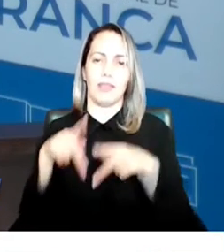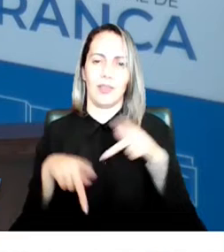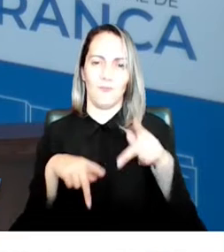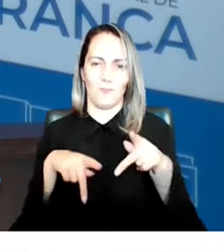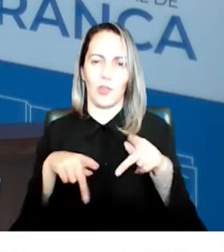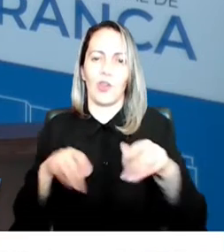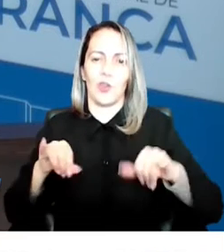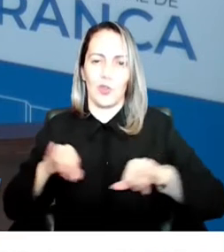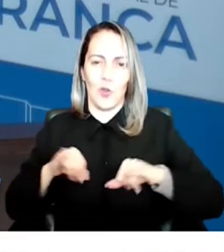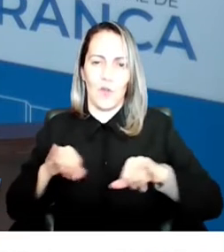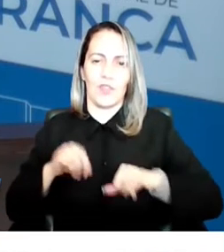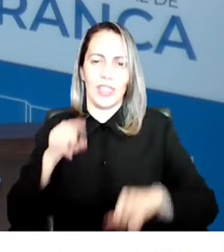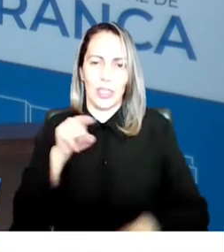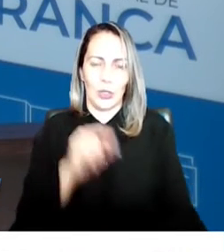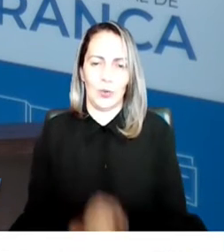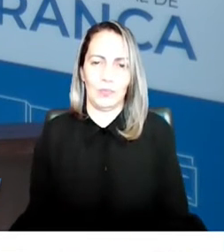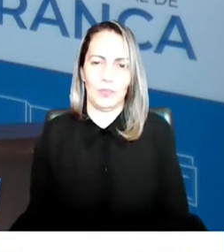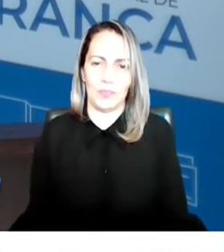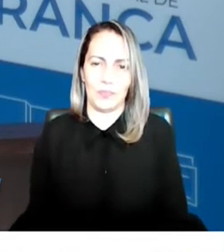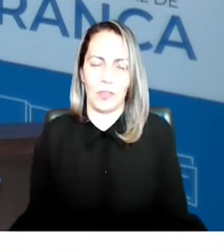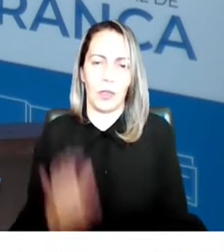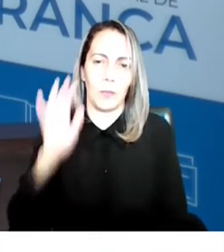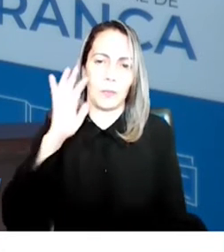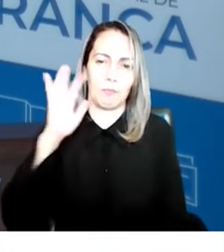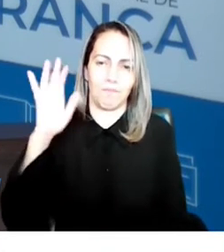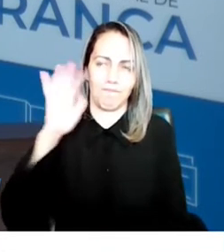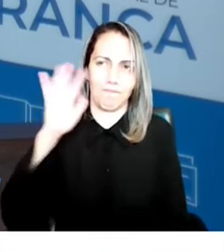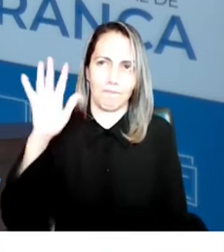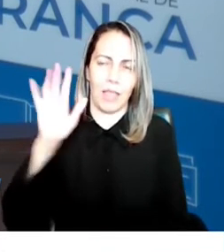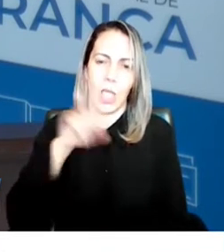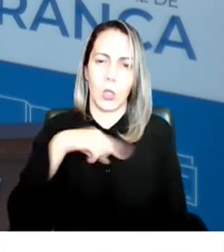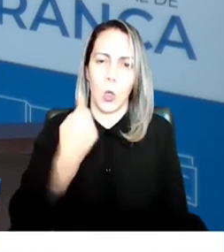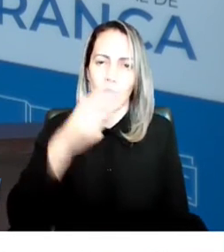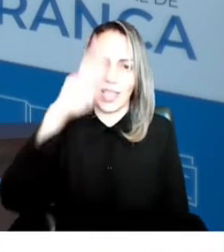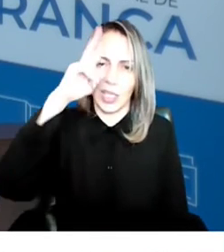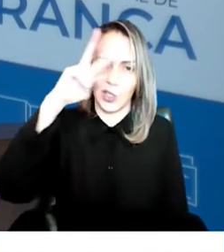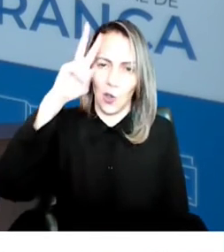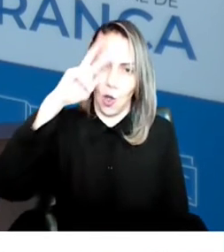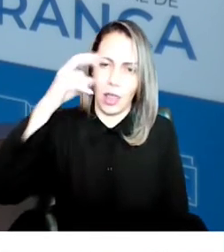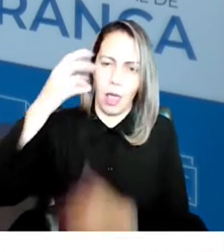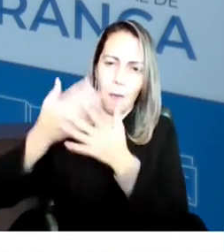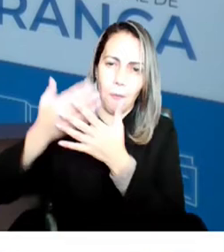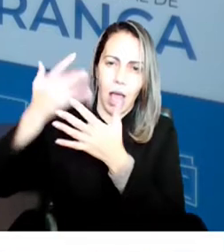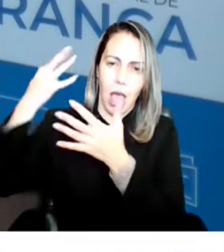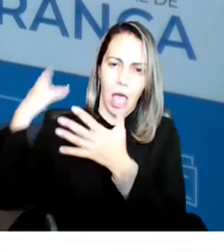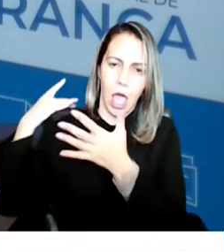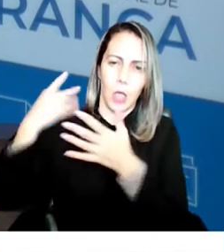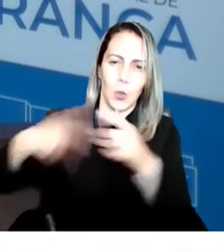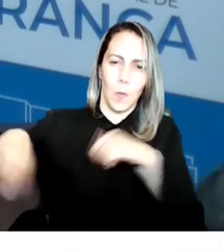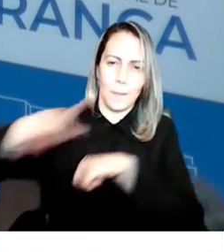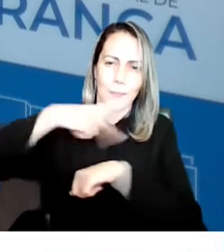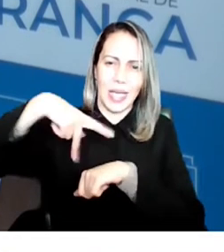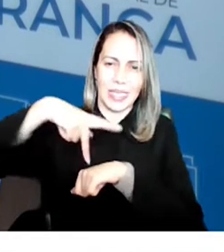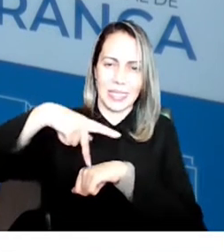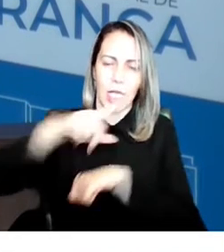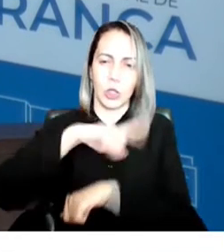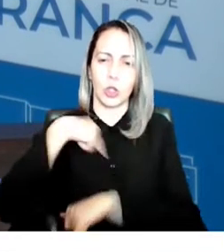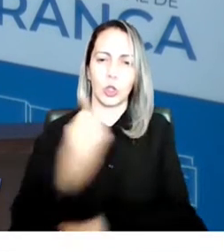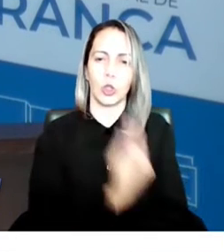Vamos pensar que, através da nossa história, né, história do nosso país, nós temos uma